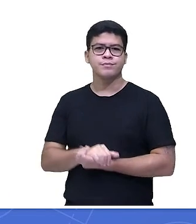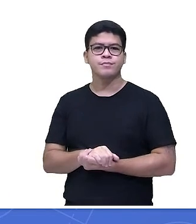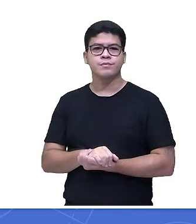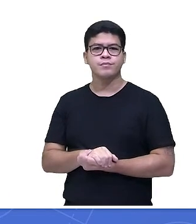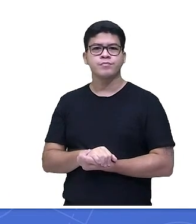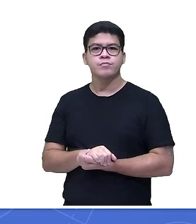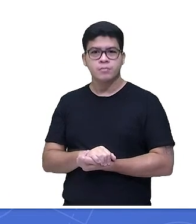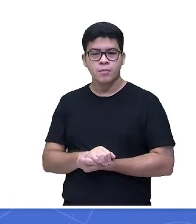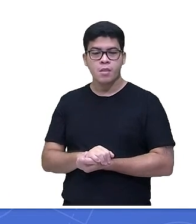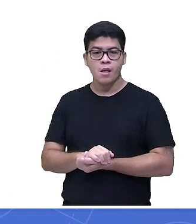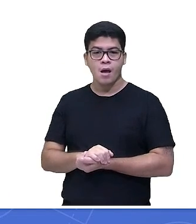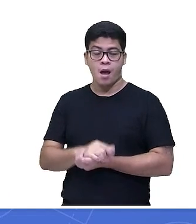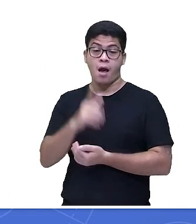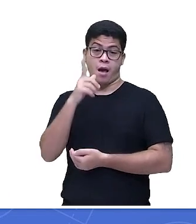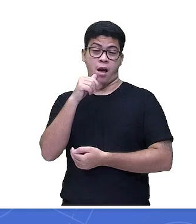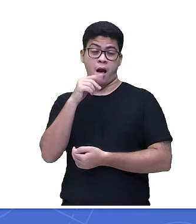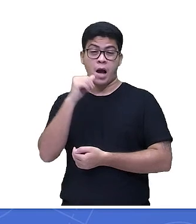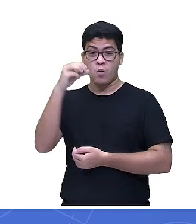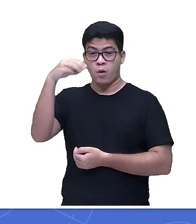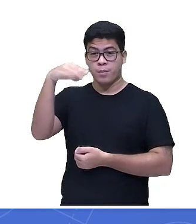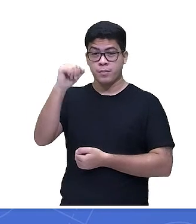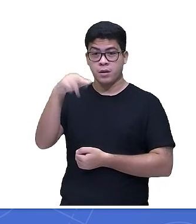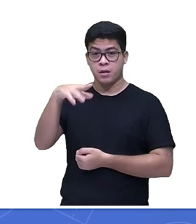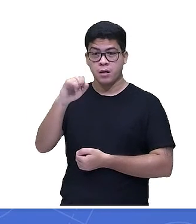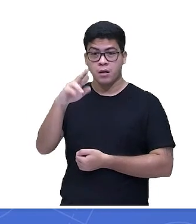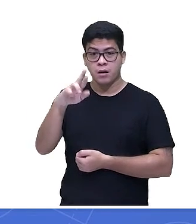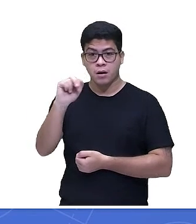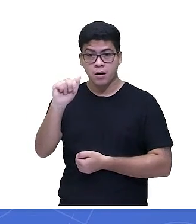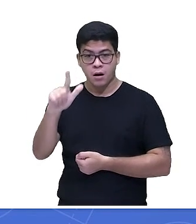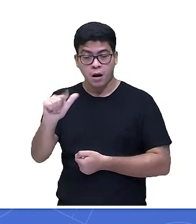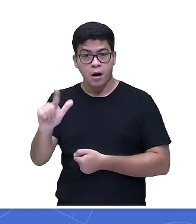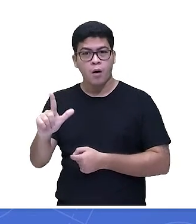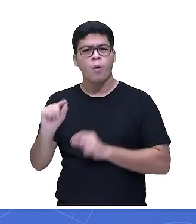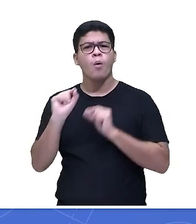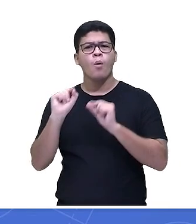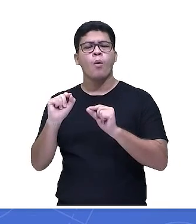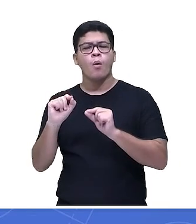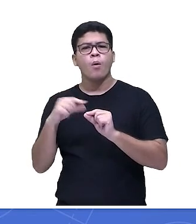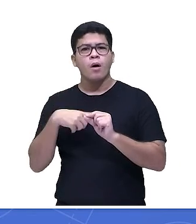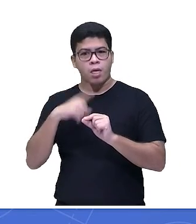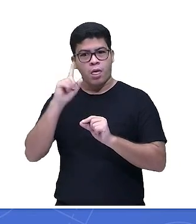A água mineral trata-se de uma mistura homogênea,